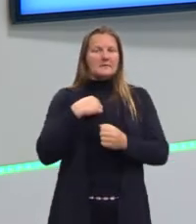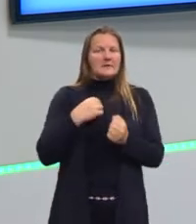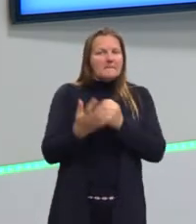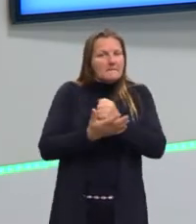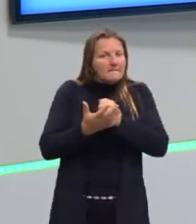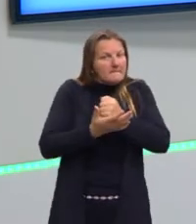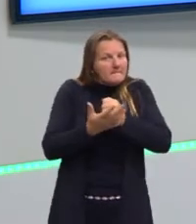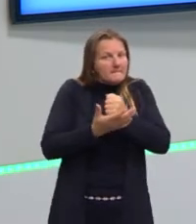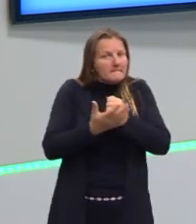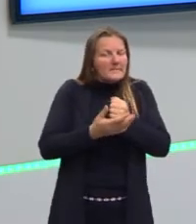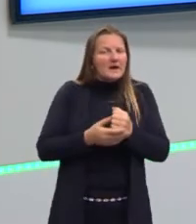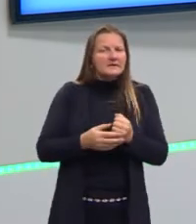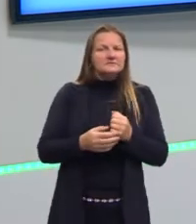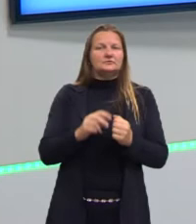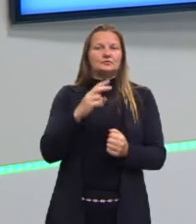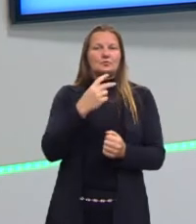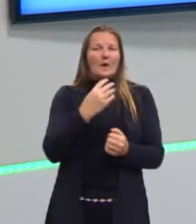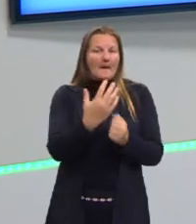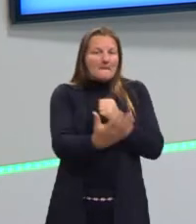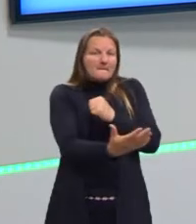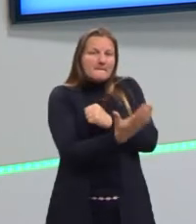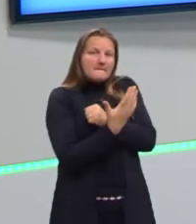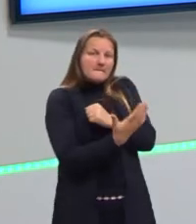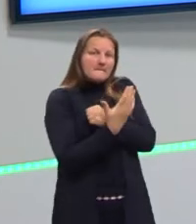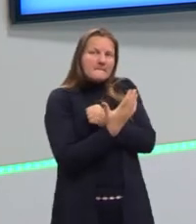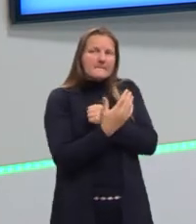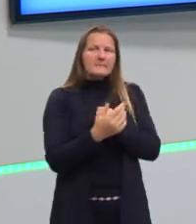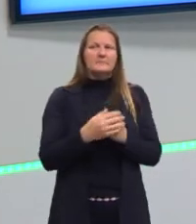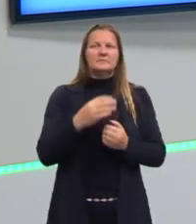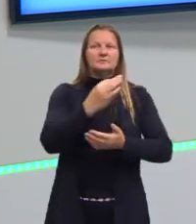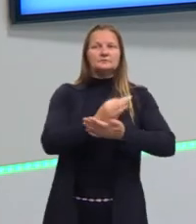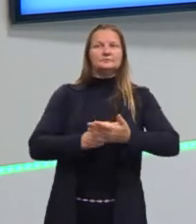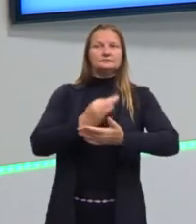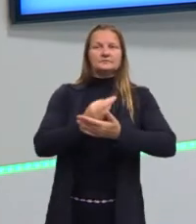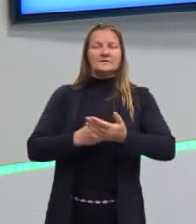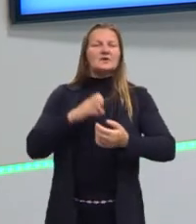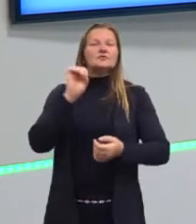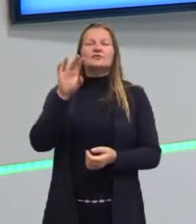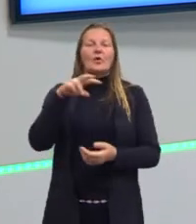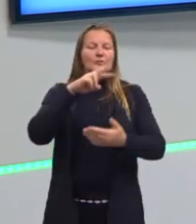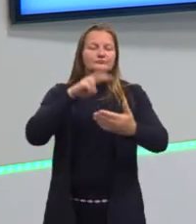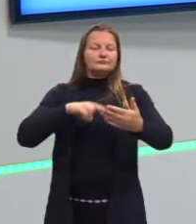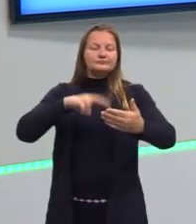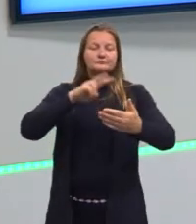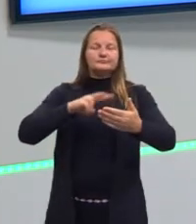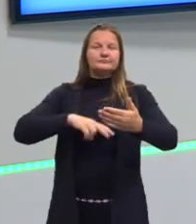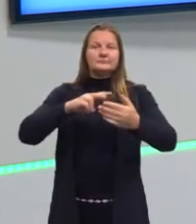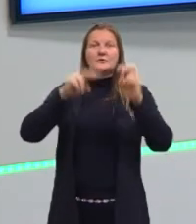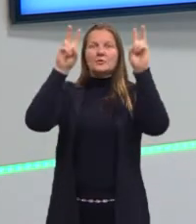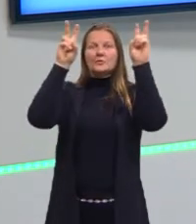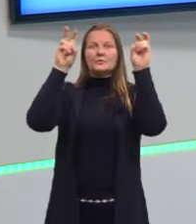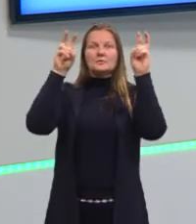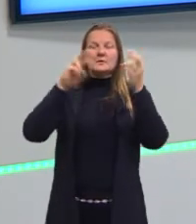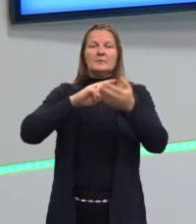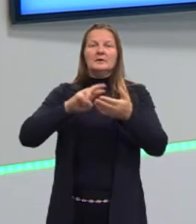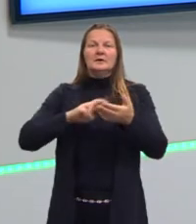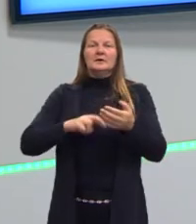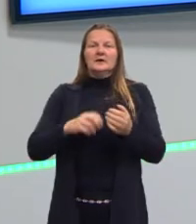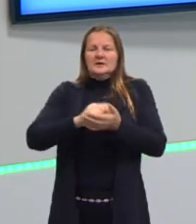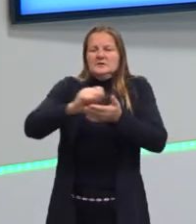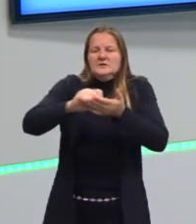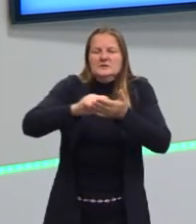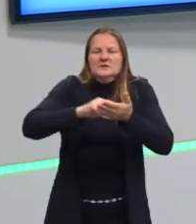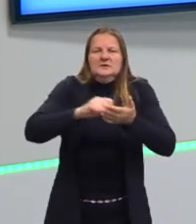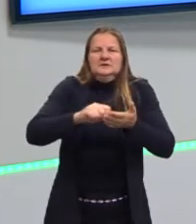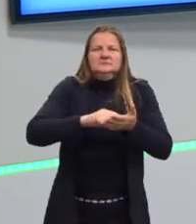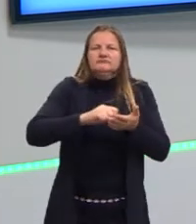minha base o meu auxílio então não basta que eu leia o tema da relação e sai